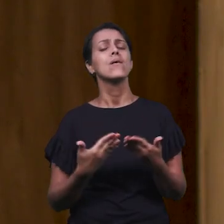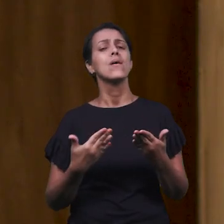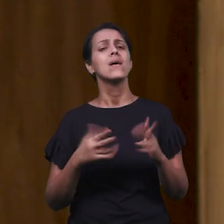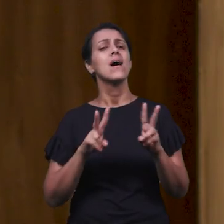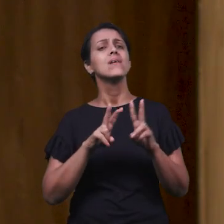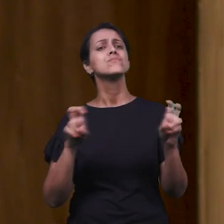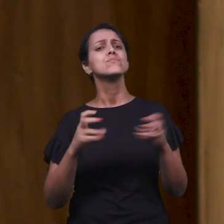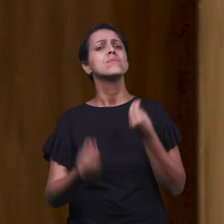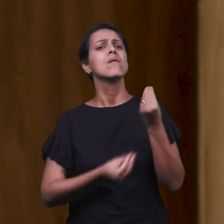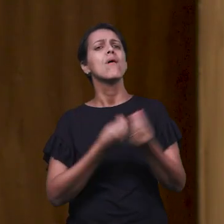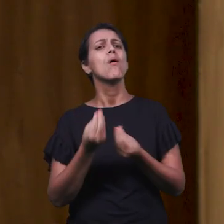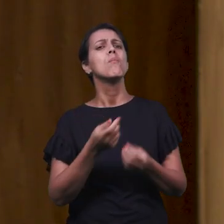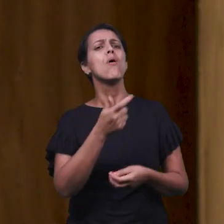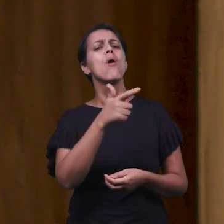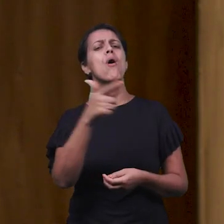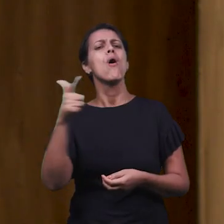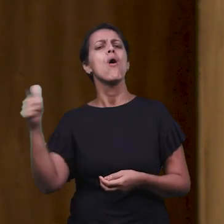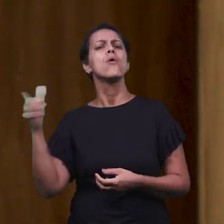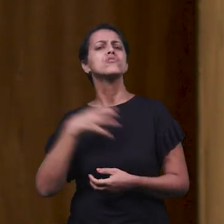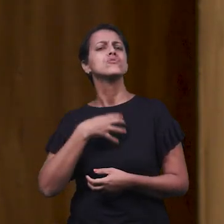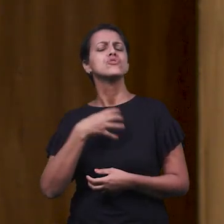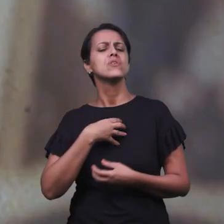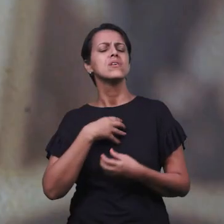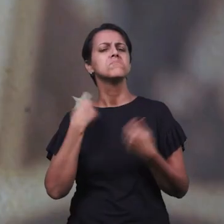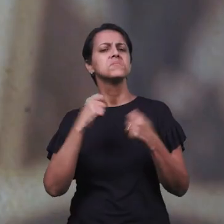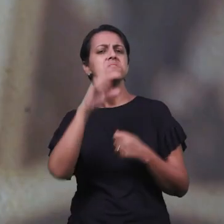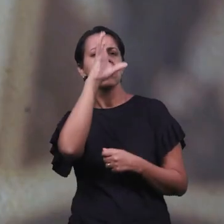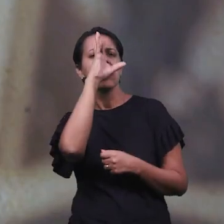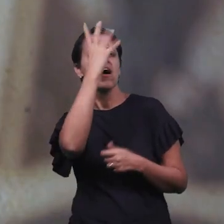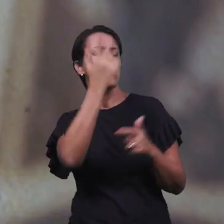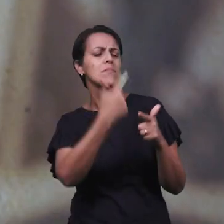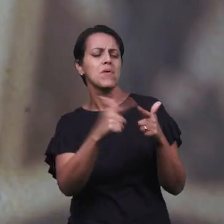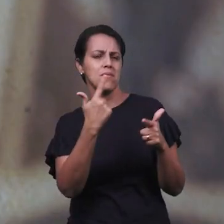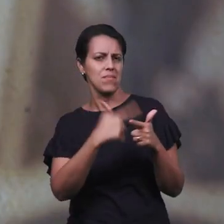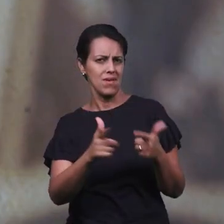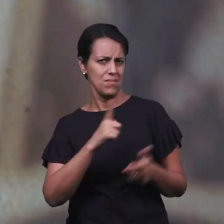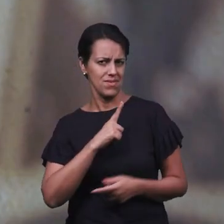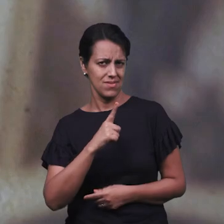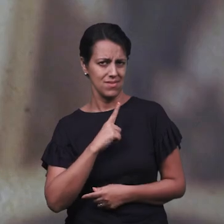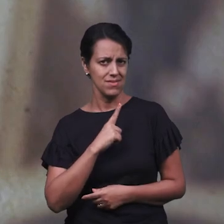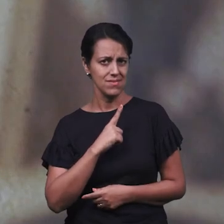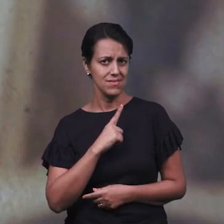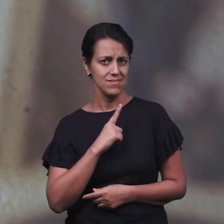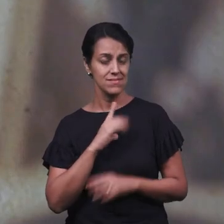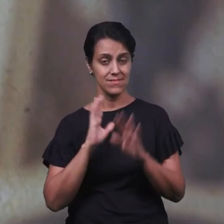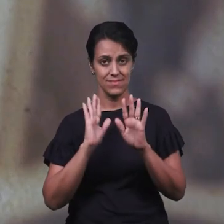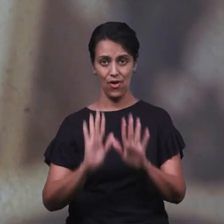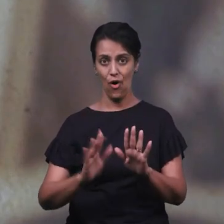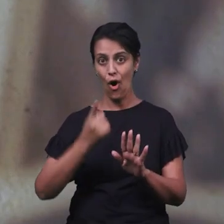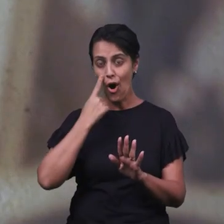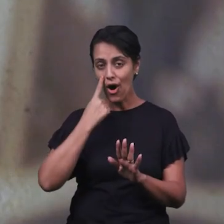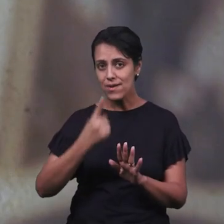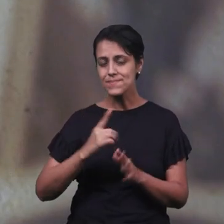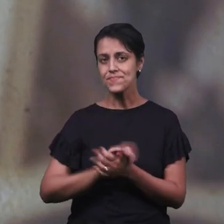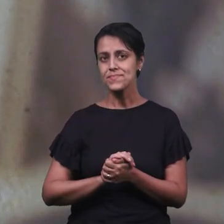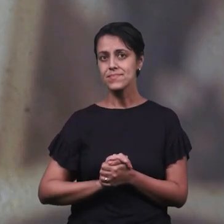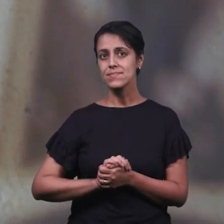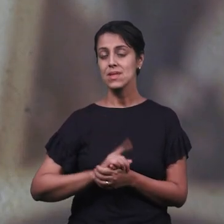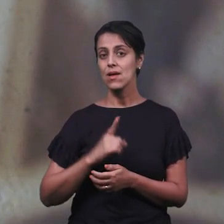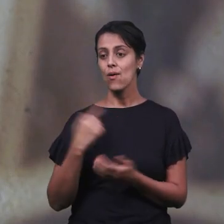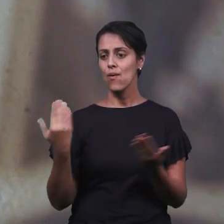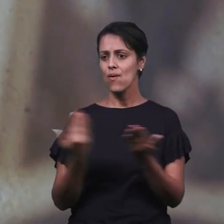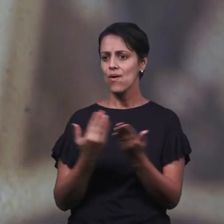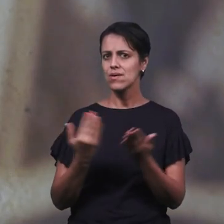esses métodos adequados para a solução de conflitos? Bom, doutor Rodrigo, nós vivemos hoje uma